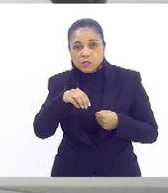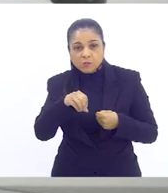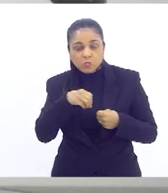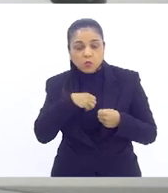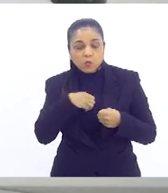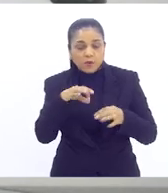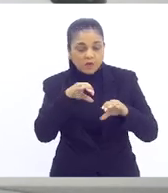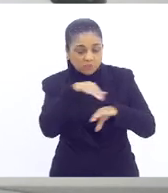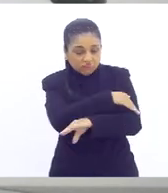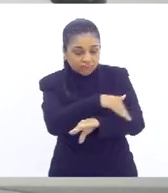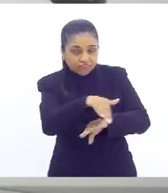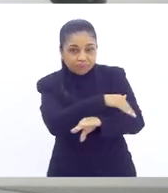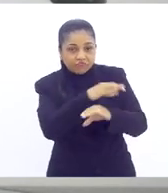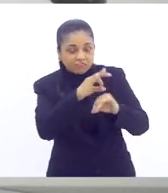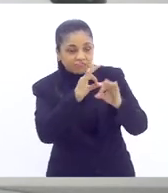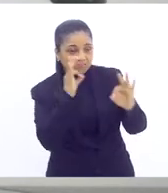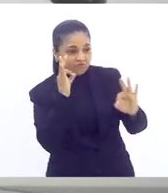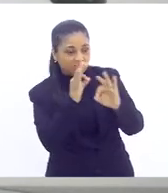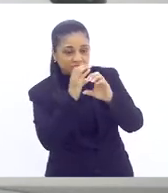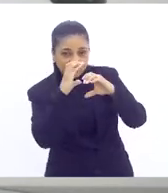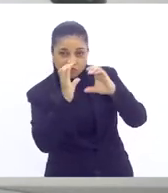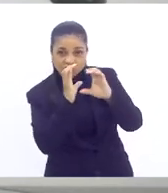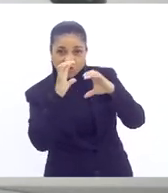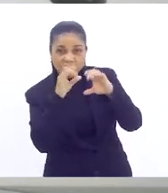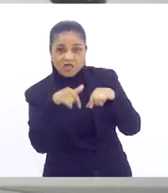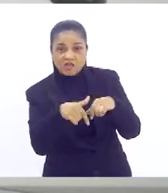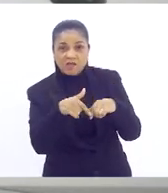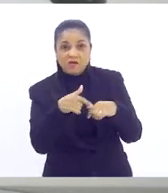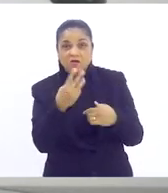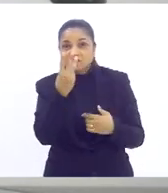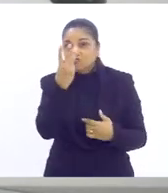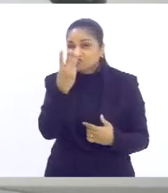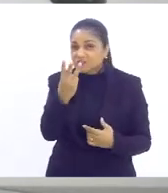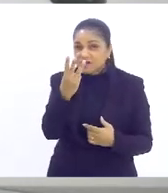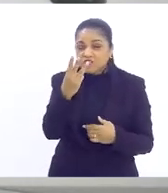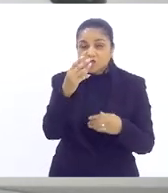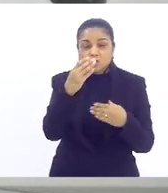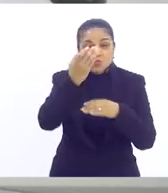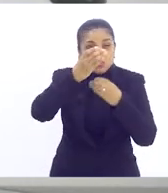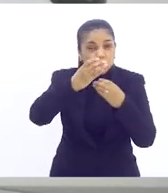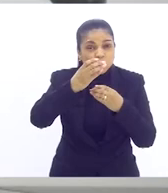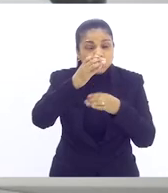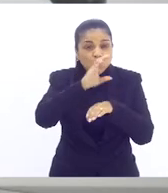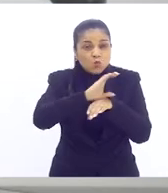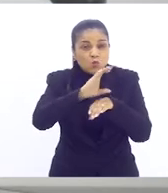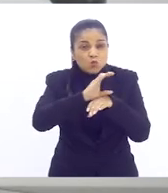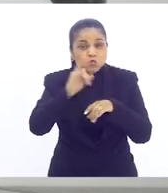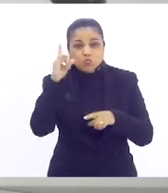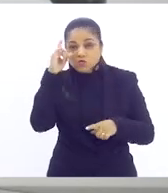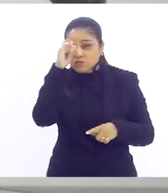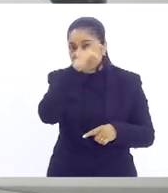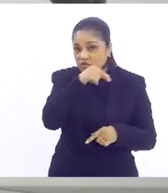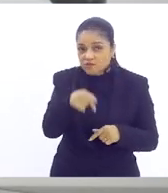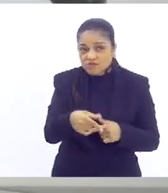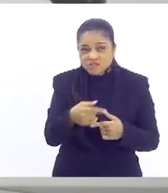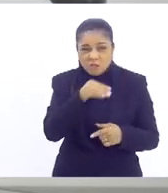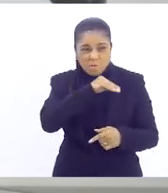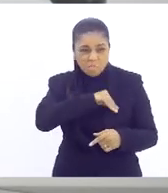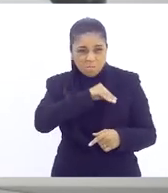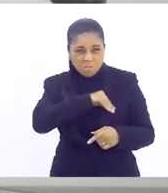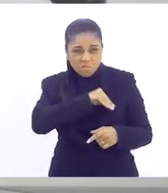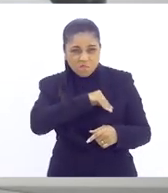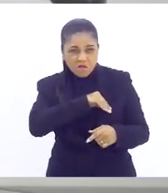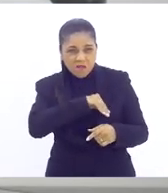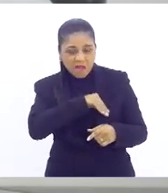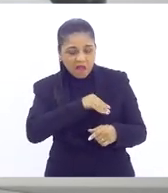seja o curso de nível superior se não é o mais difícil tá entre os três mais difíceis para uma pessoa uma família